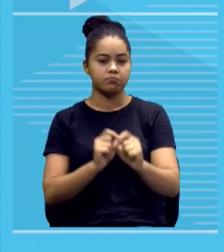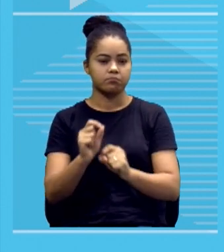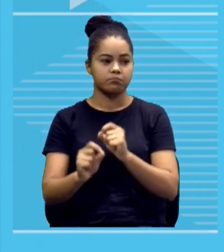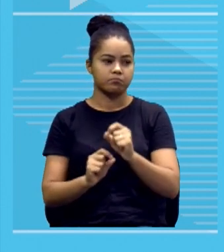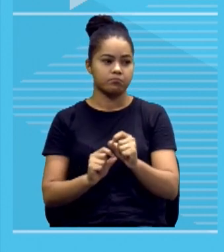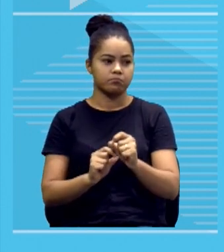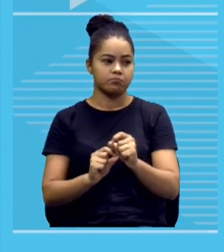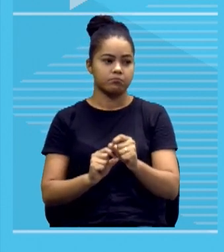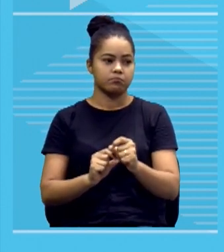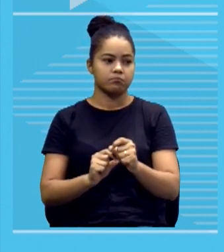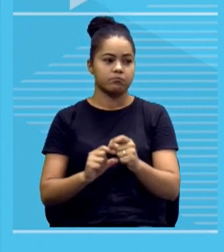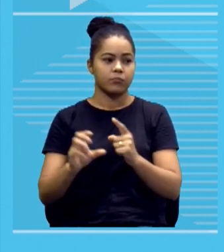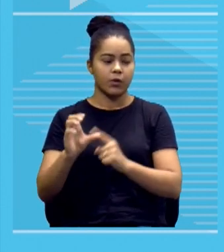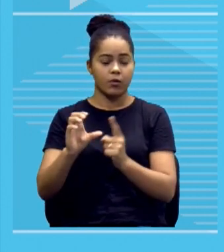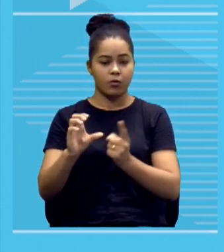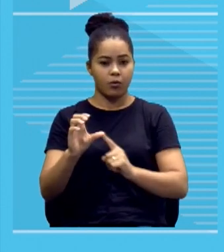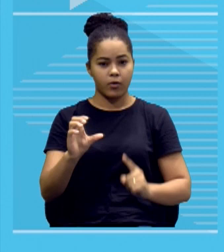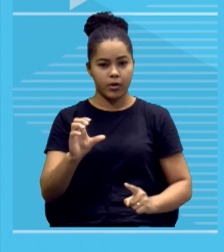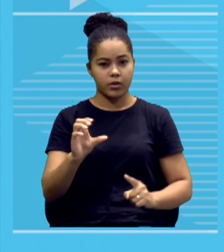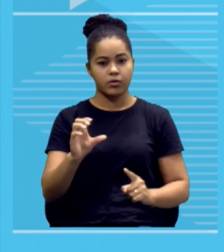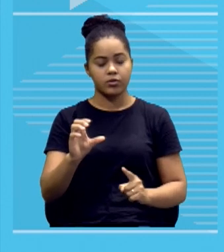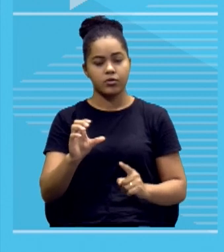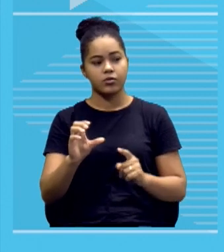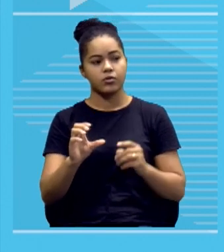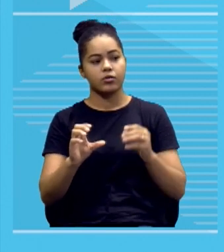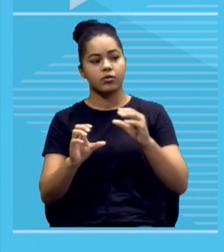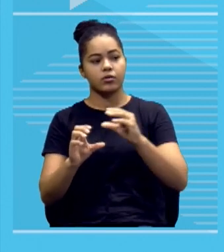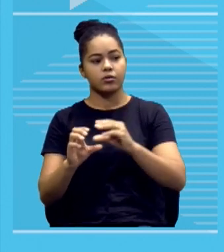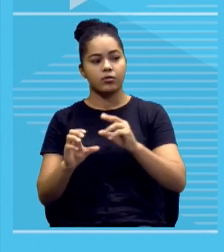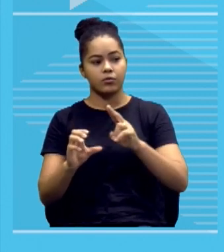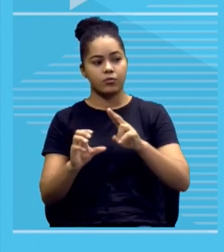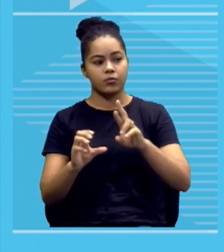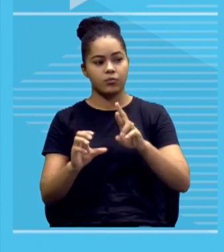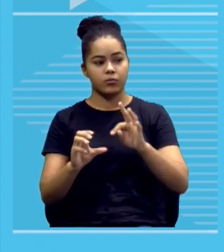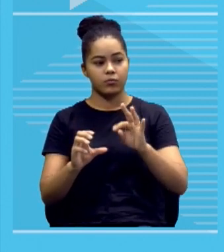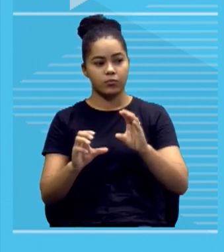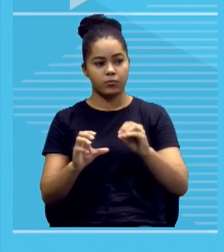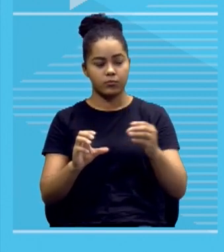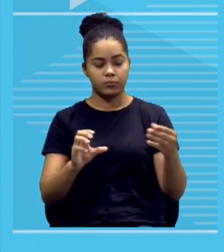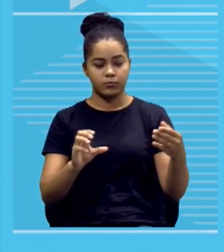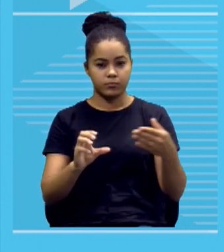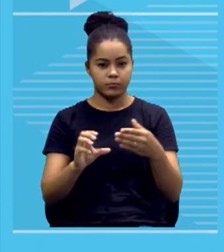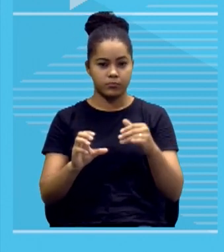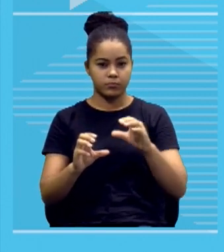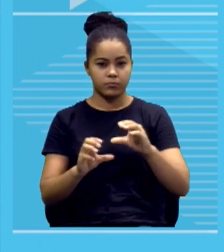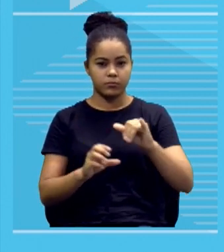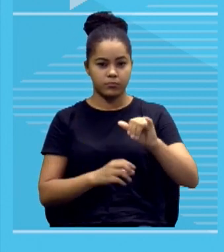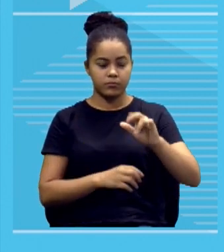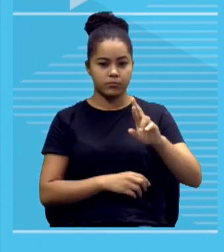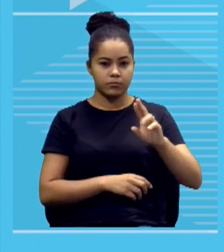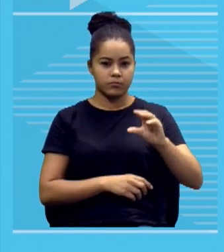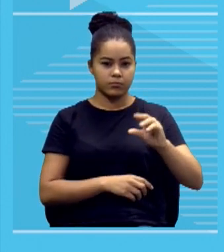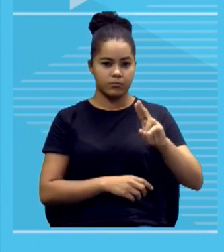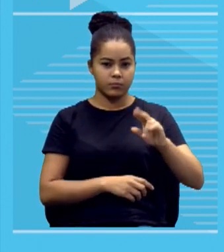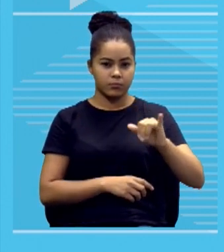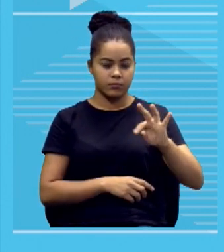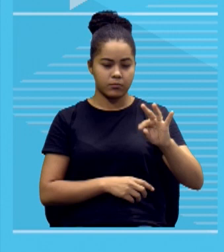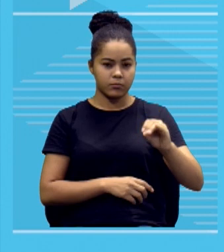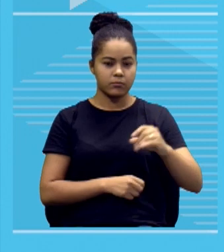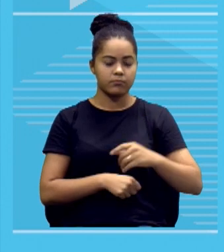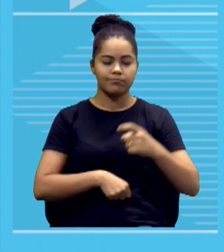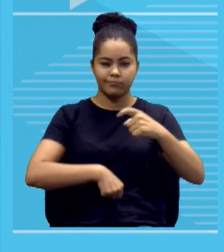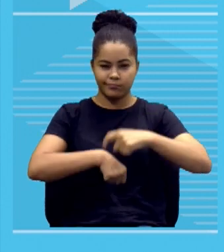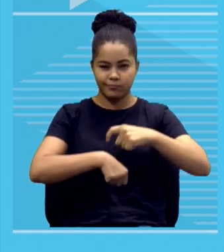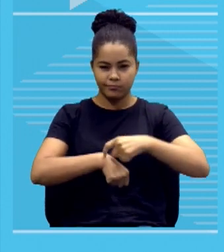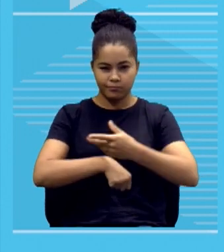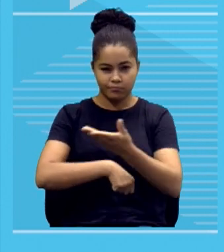da corrente, né, em curto-circuito quando esse gerador é aplicado ao sistema. E aí, como eu fiz a questão anterior, eu vou pedir 2 minutinhos para vocês